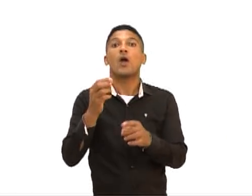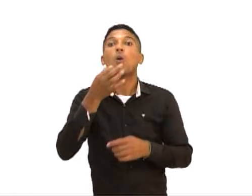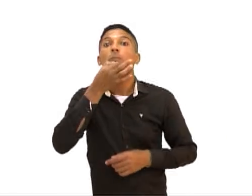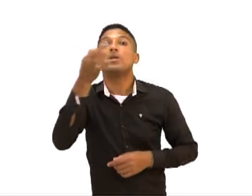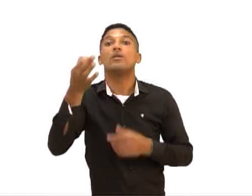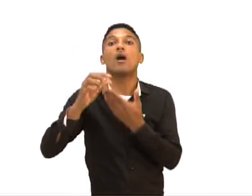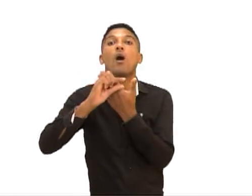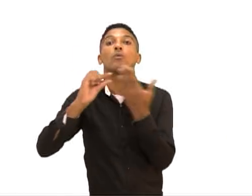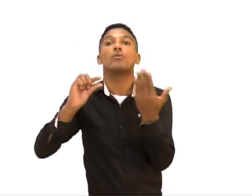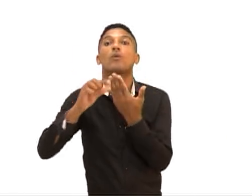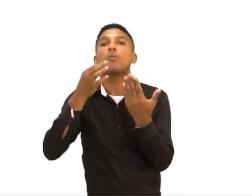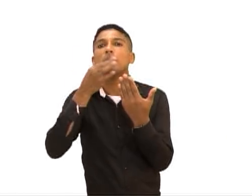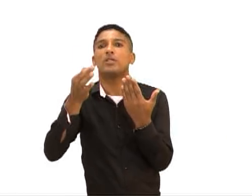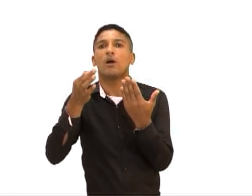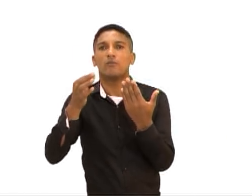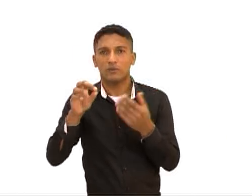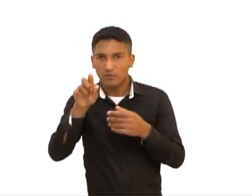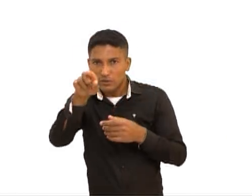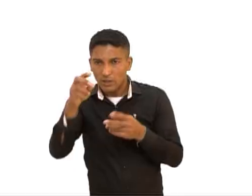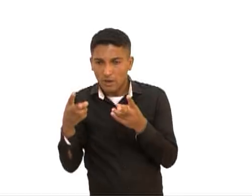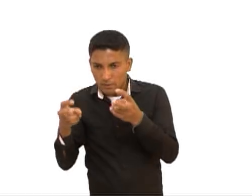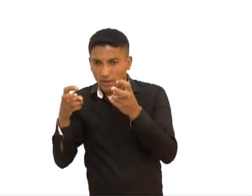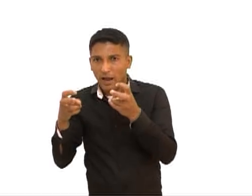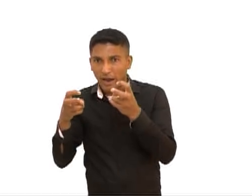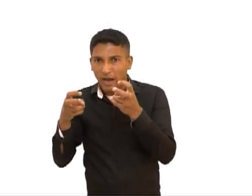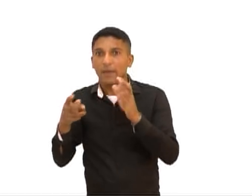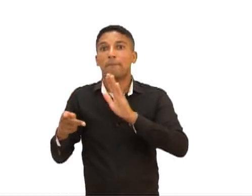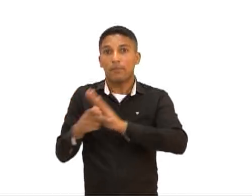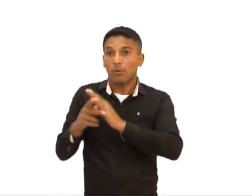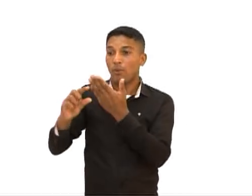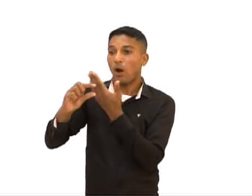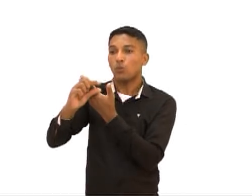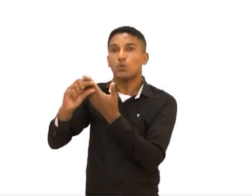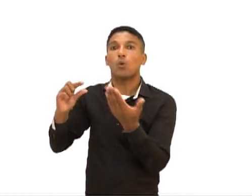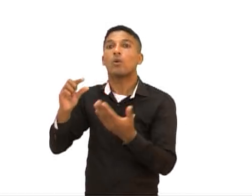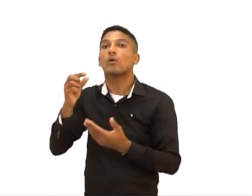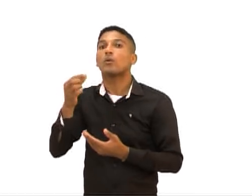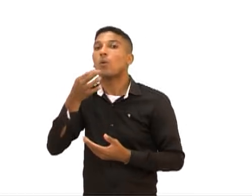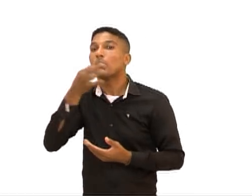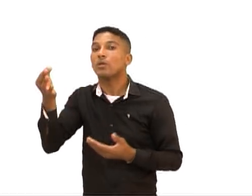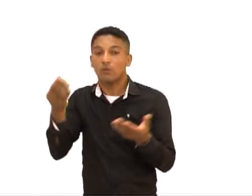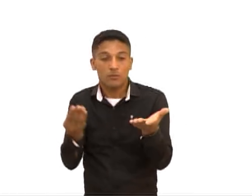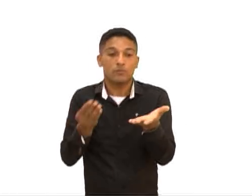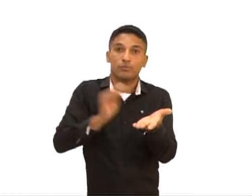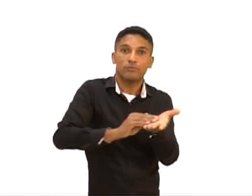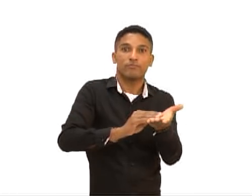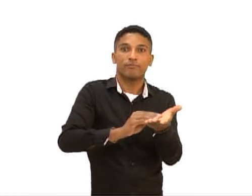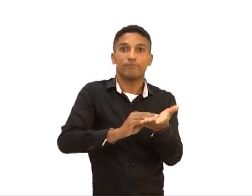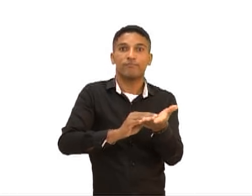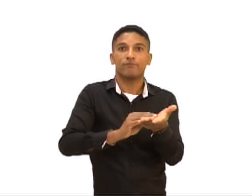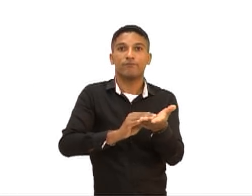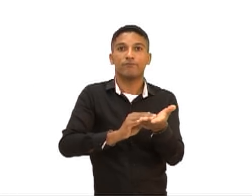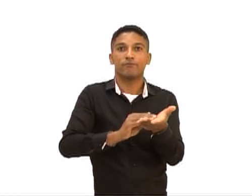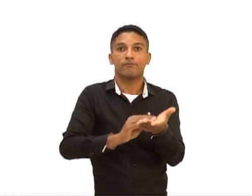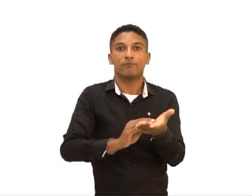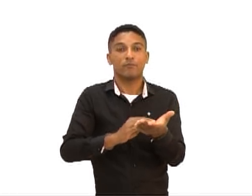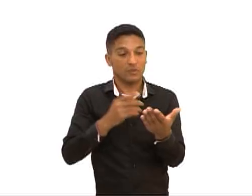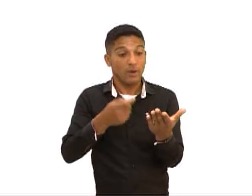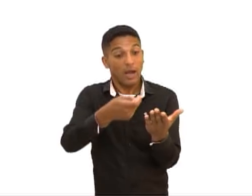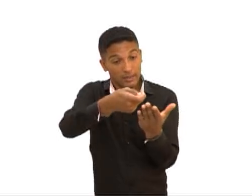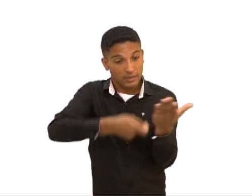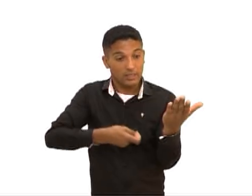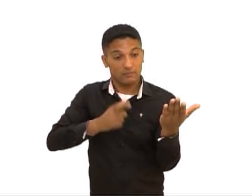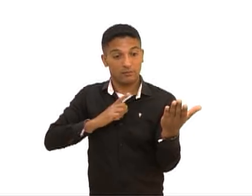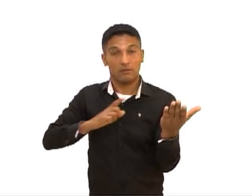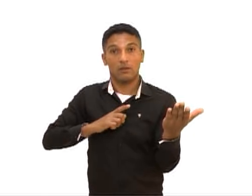uma informação sobre a criação da prensa. Um alemão chamado Gutenberg inventou a prensa e os tipos